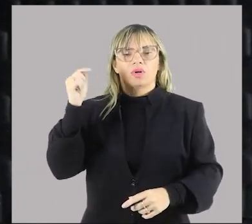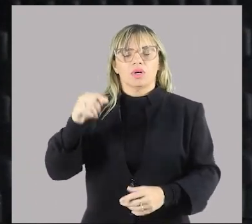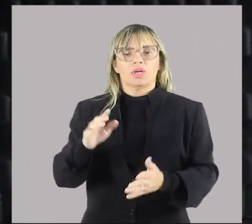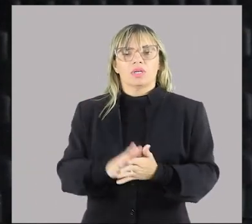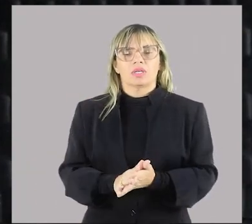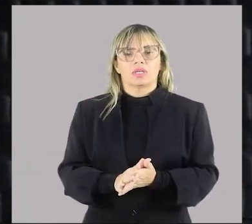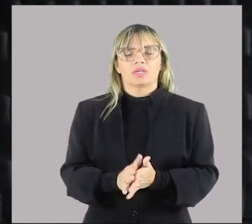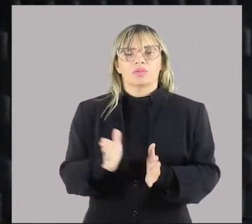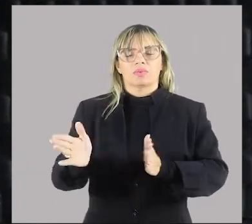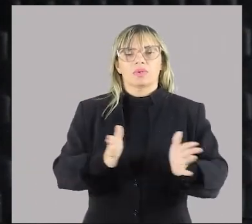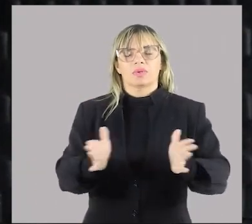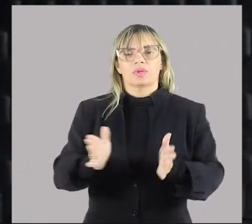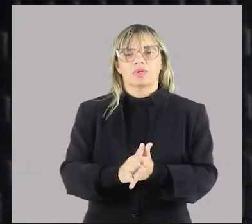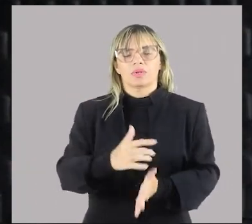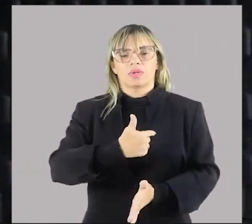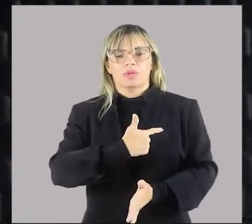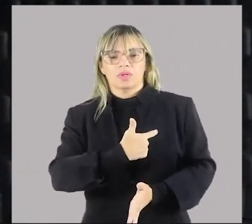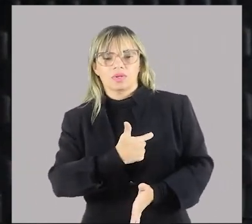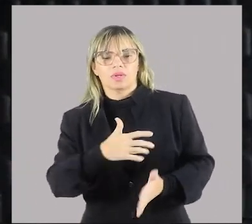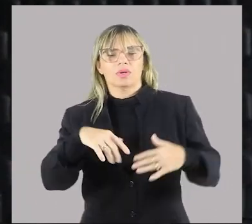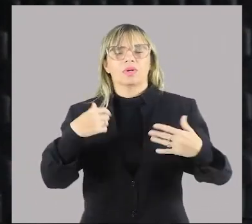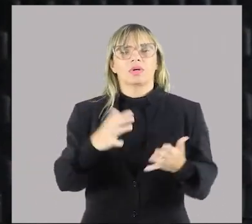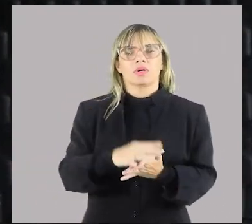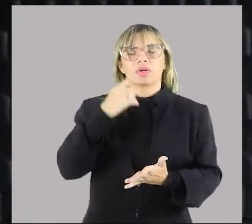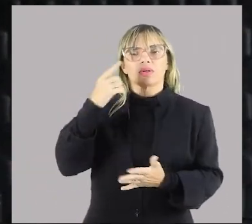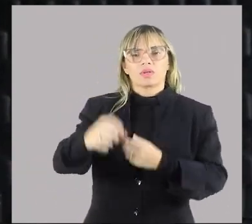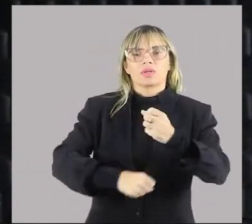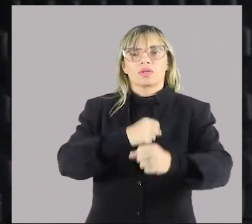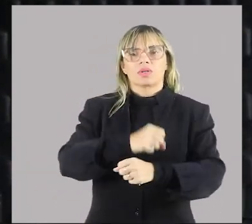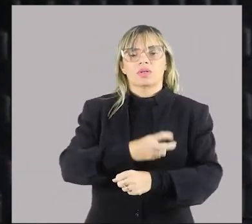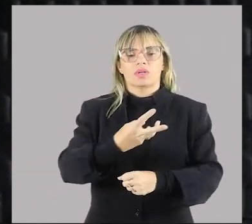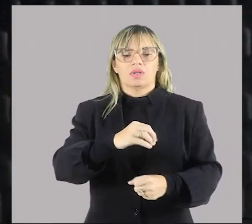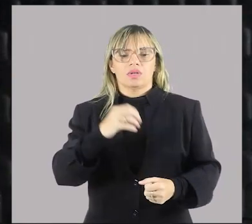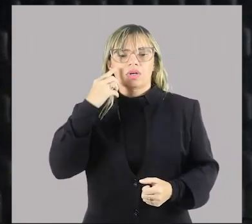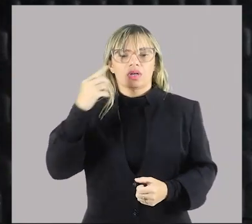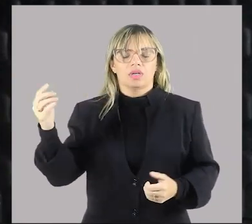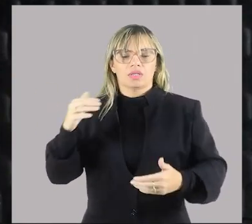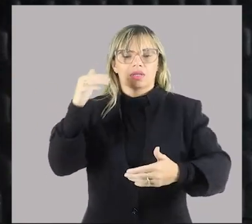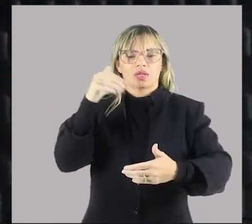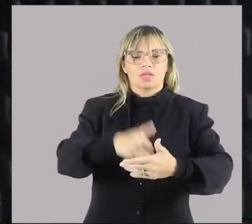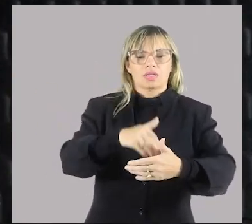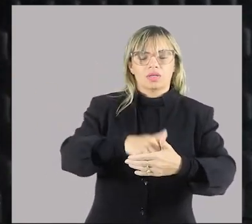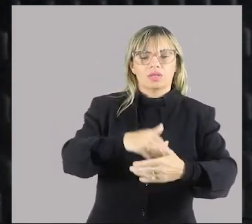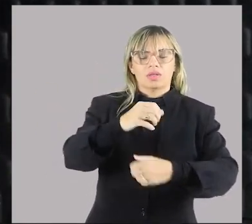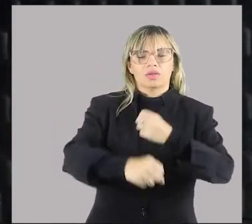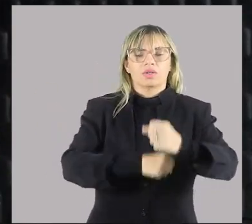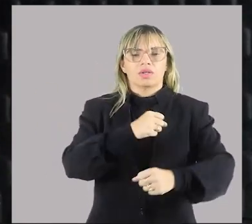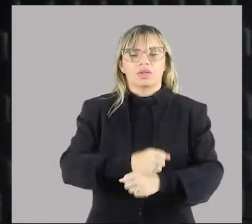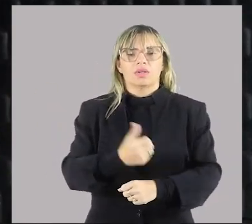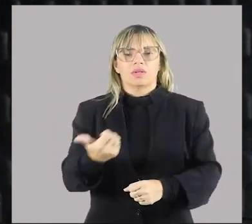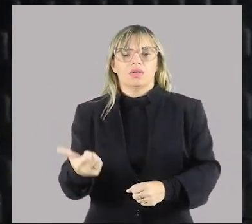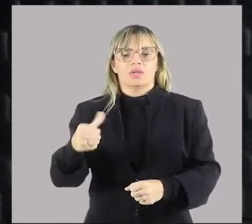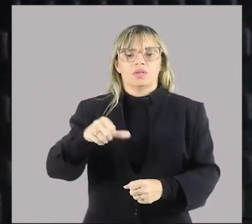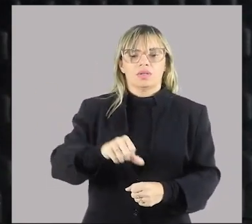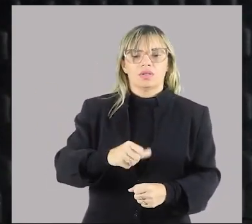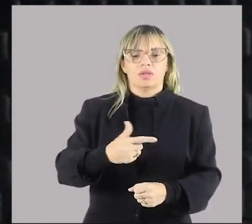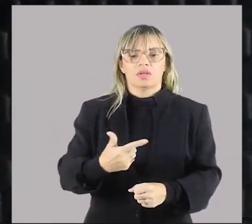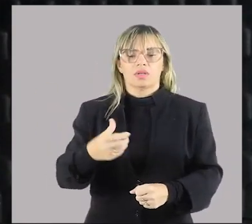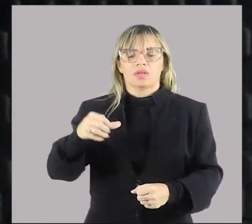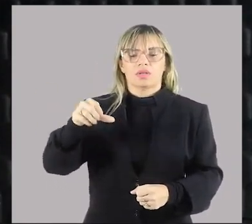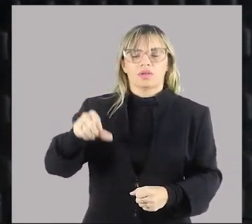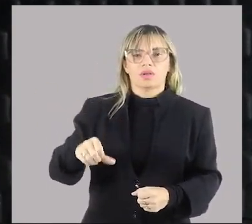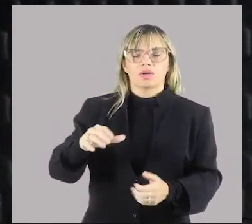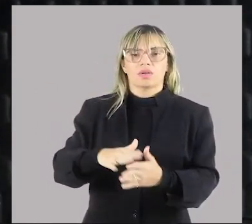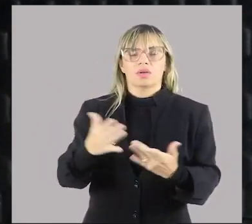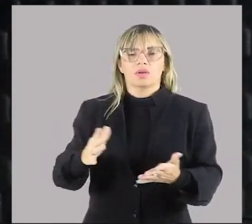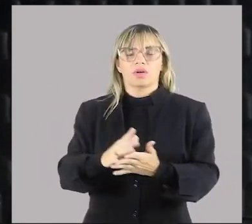da era Vargas, a partir do movimento de 30, vai ser as eleições de 1929. Porque nas eleições de 29,